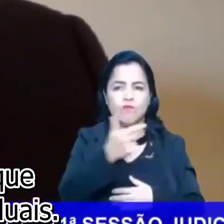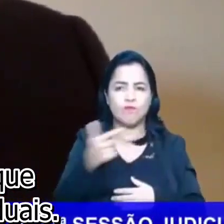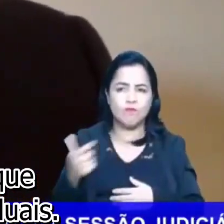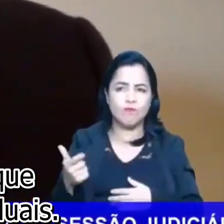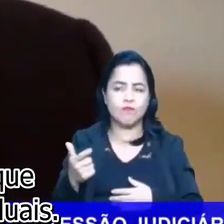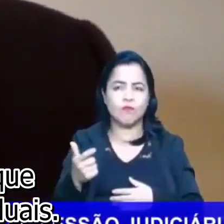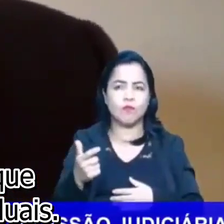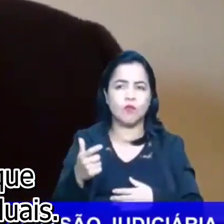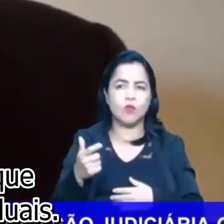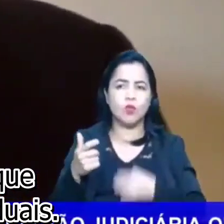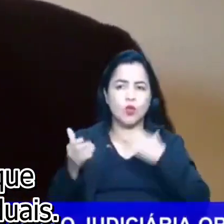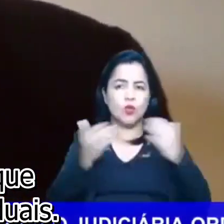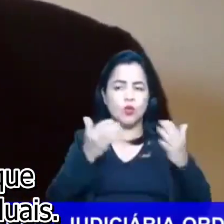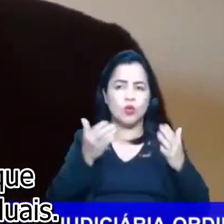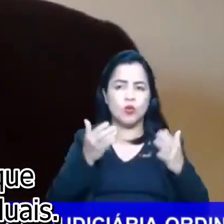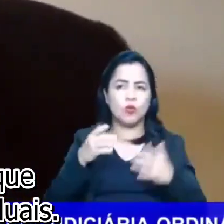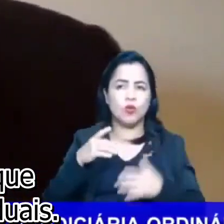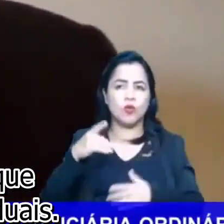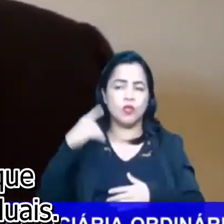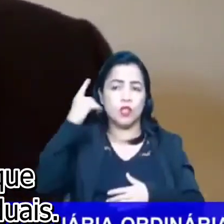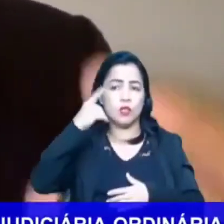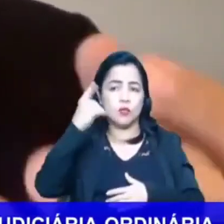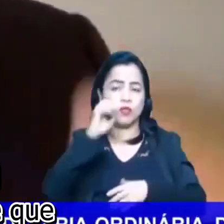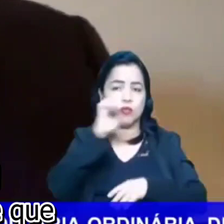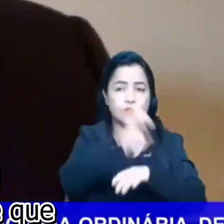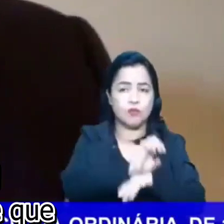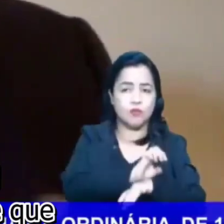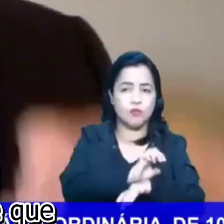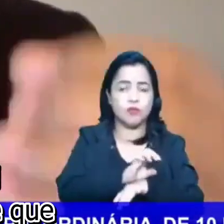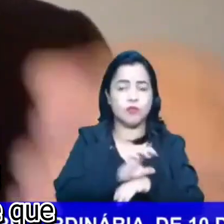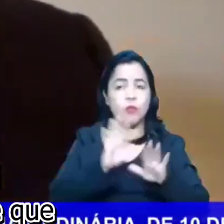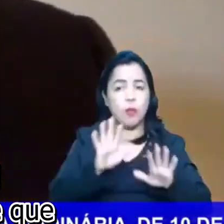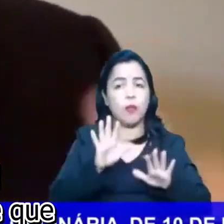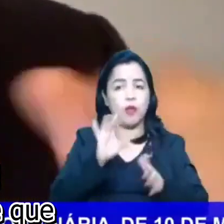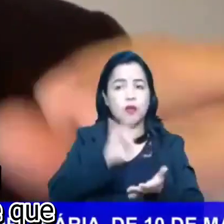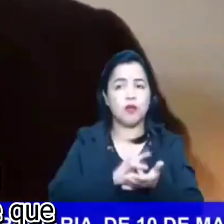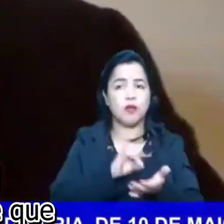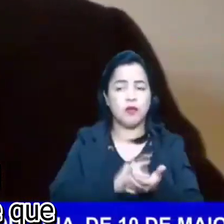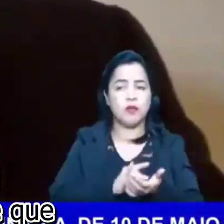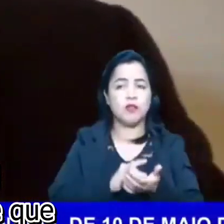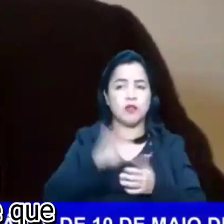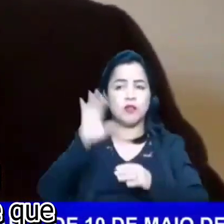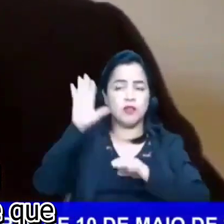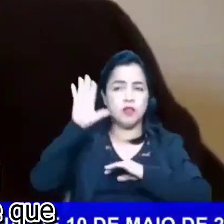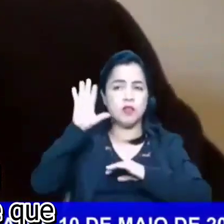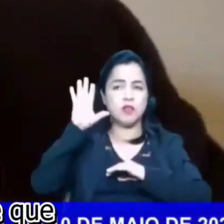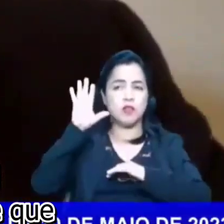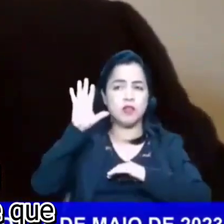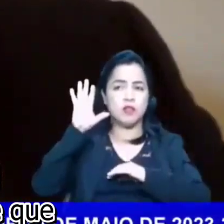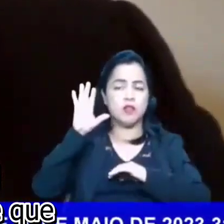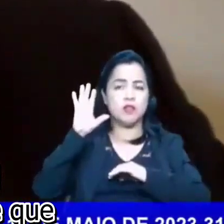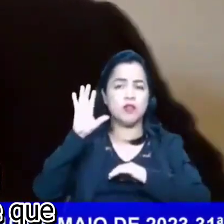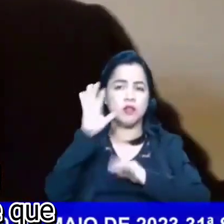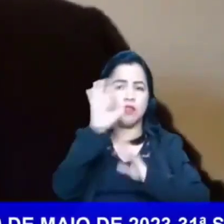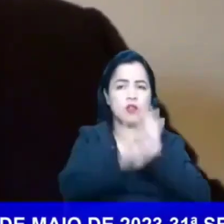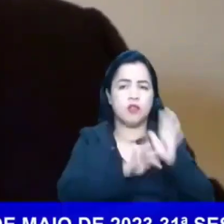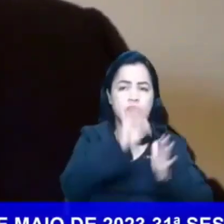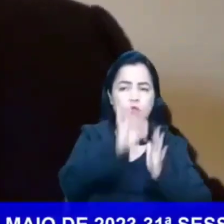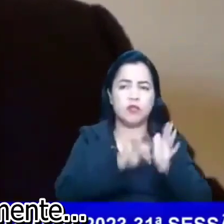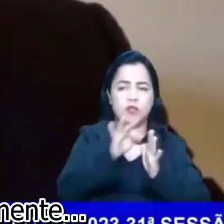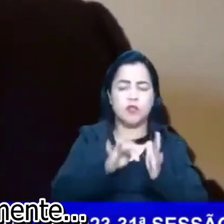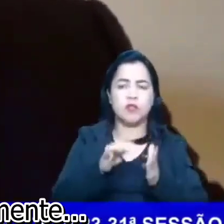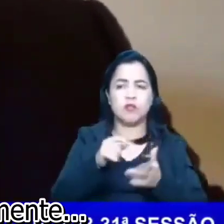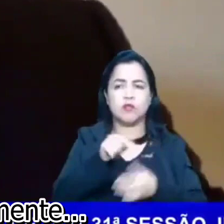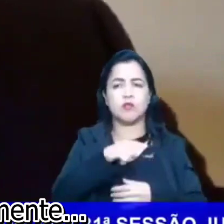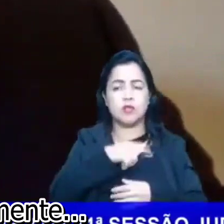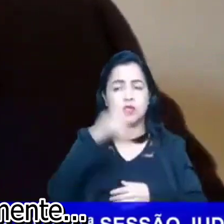trouxe comparativos com deputados estaduais, quando, na realidade, a candidata foi candidata ao cargo de deputado federal e